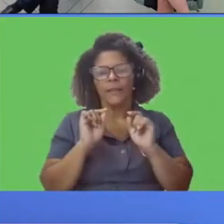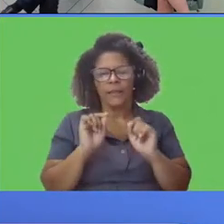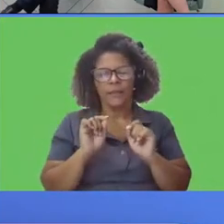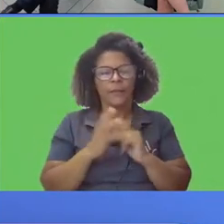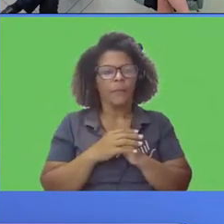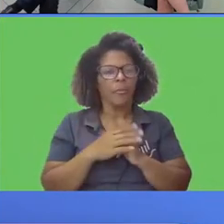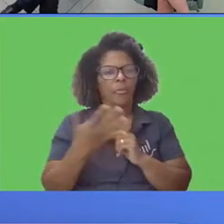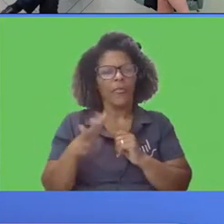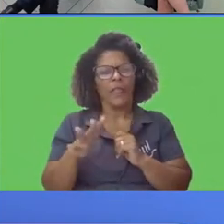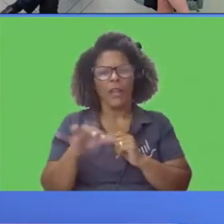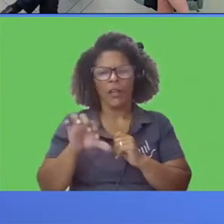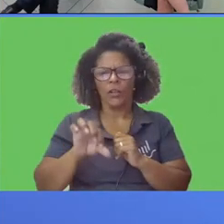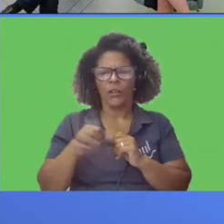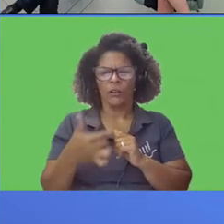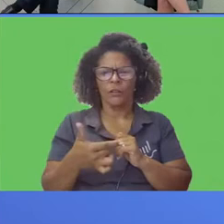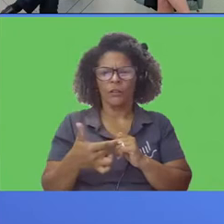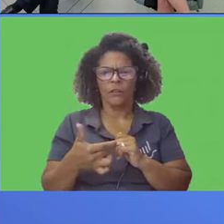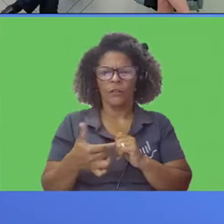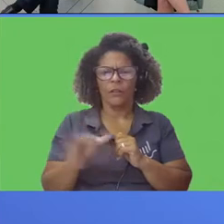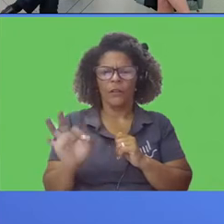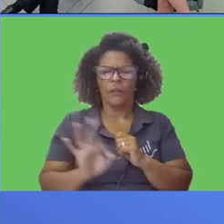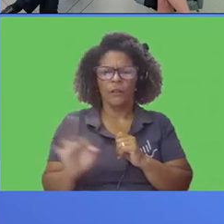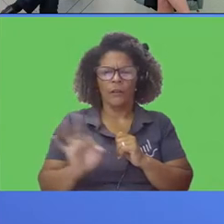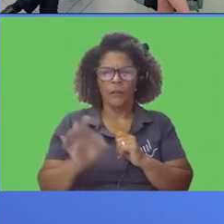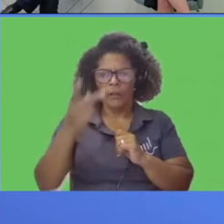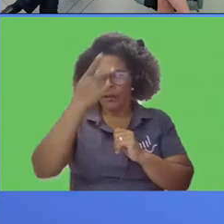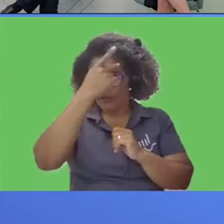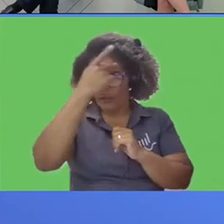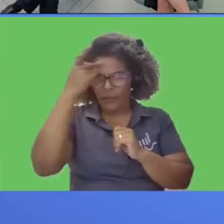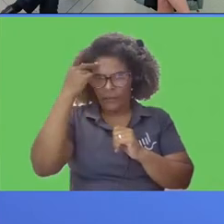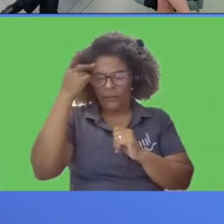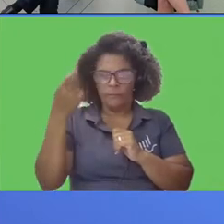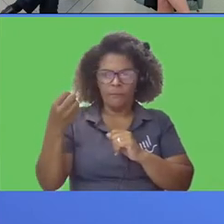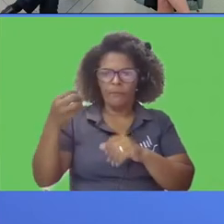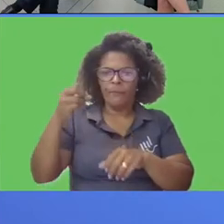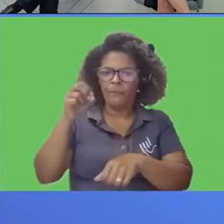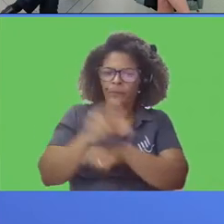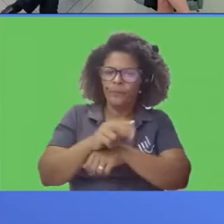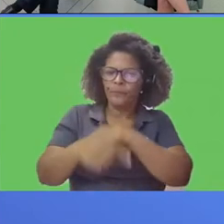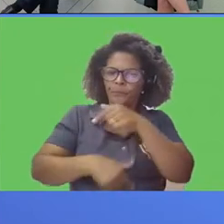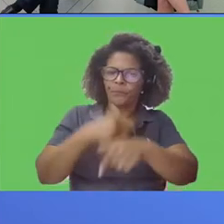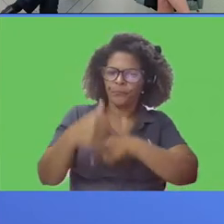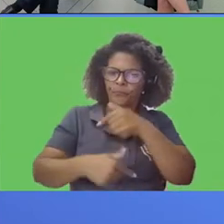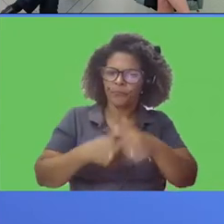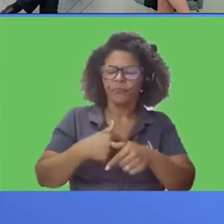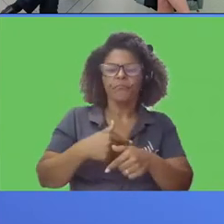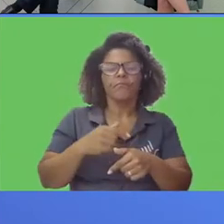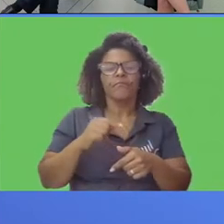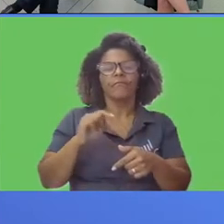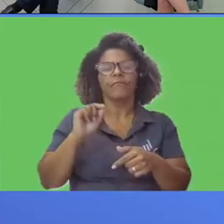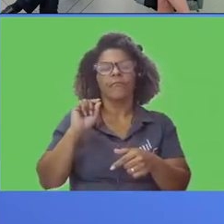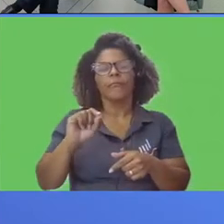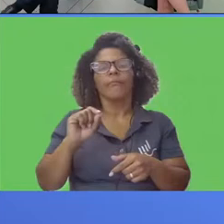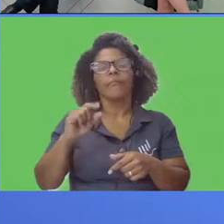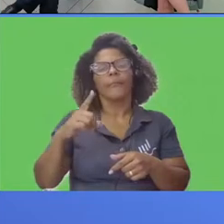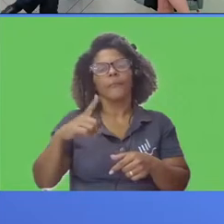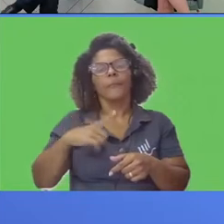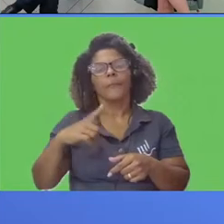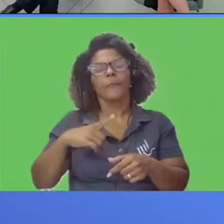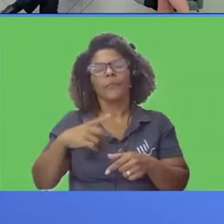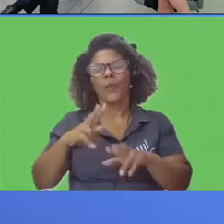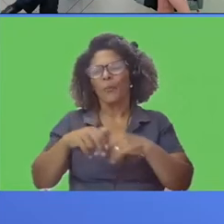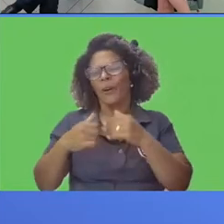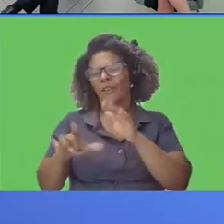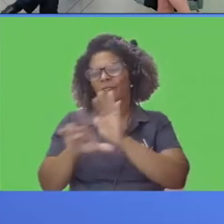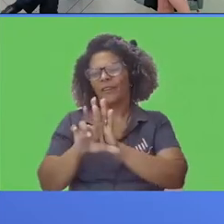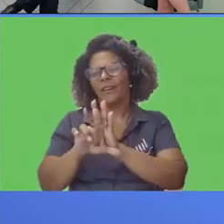de 92% das pessoas com deficiência que estão inseridas no mercado de trabalho estão inseridas pelas leis de